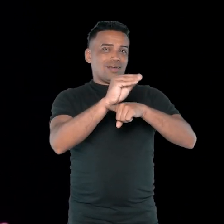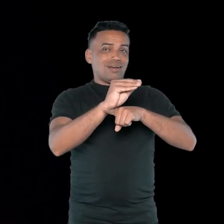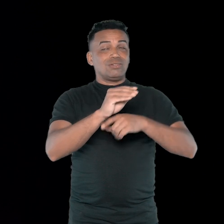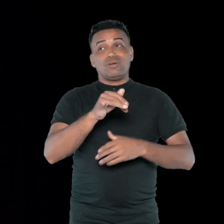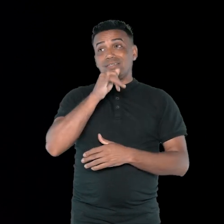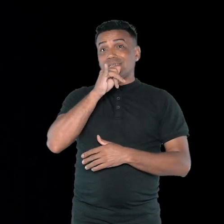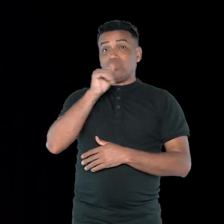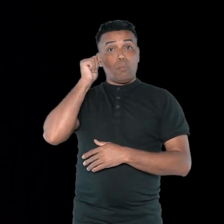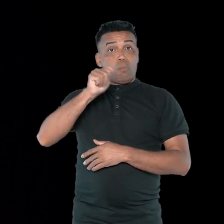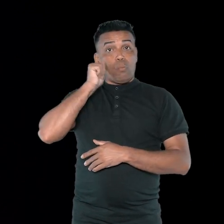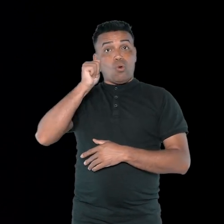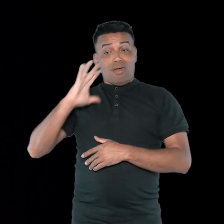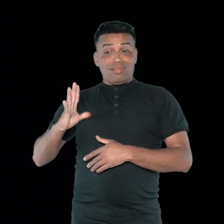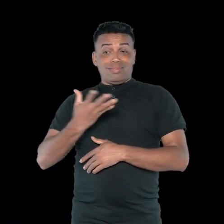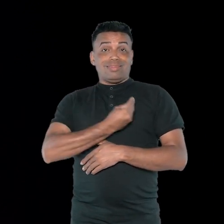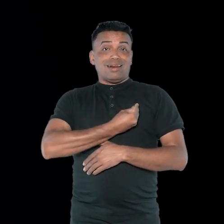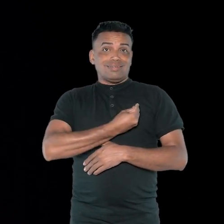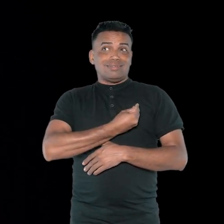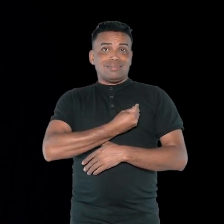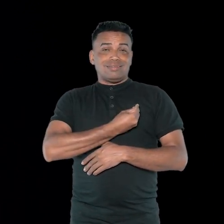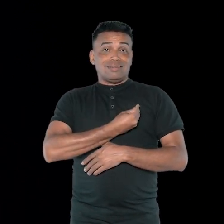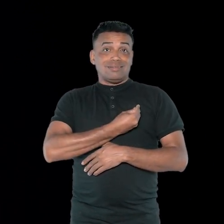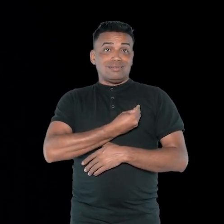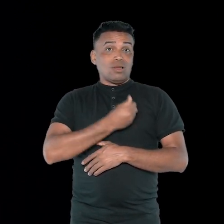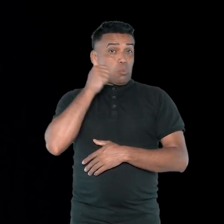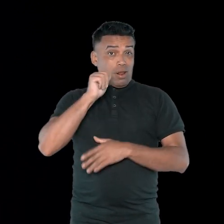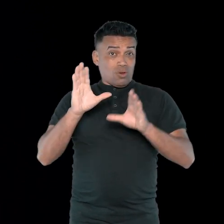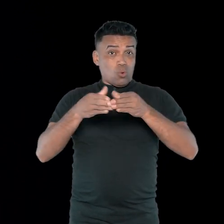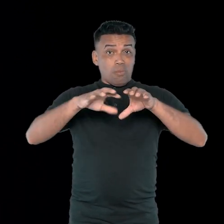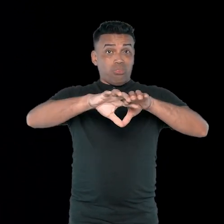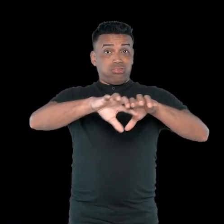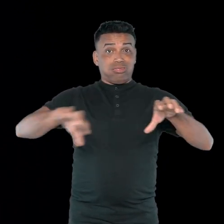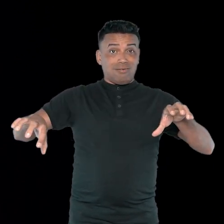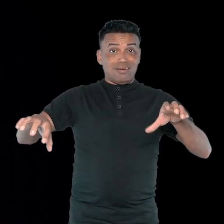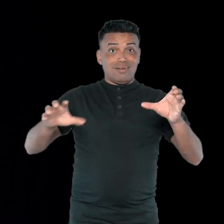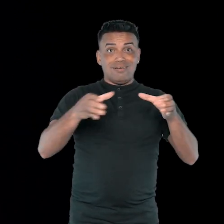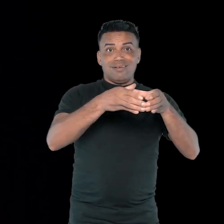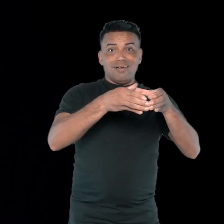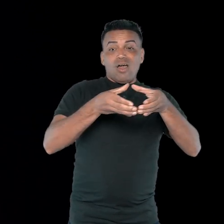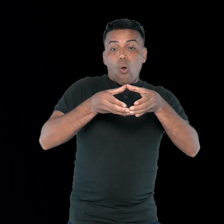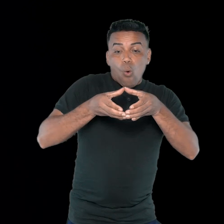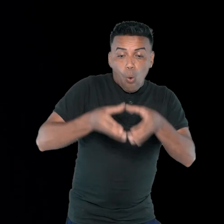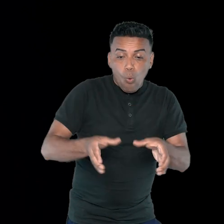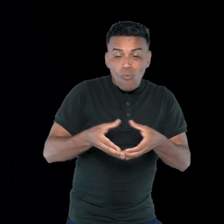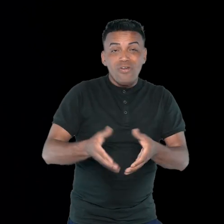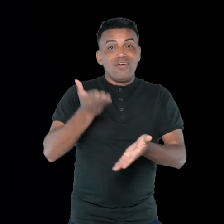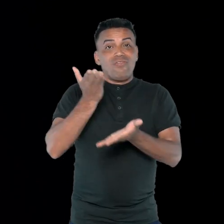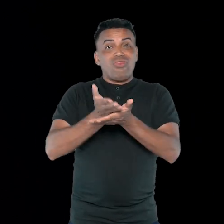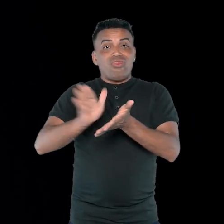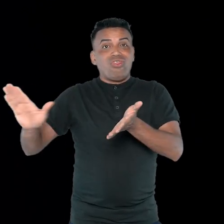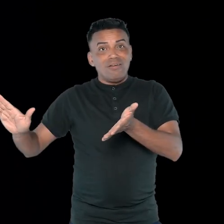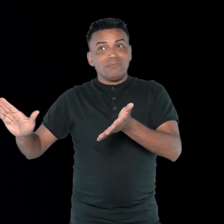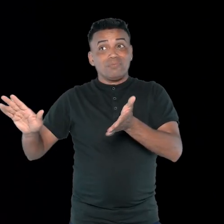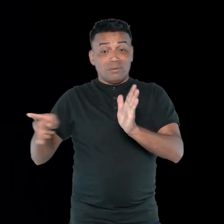mulheres trans, né, elas não só ficariam cada vez mais apartadas do convívio, né, tanto